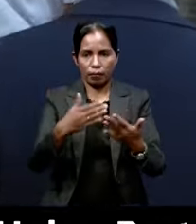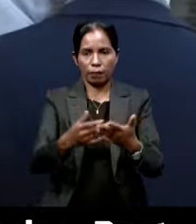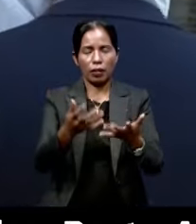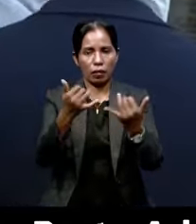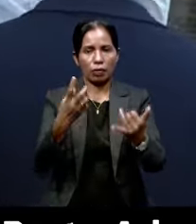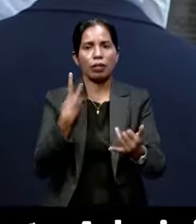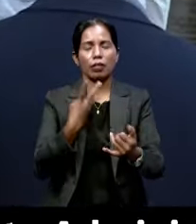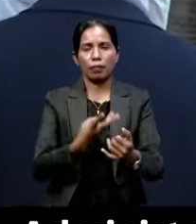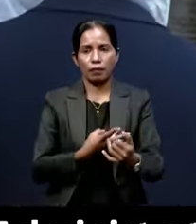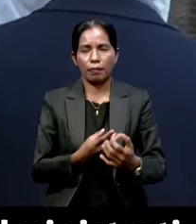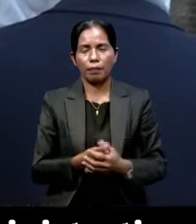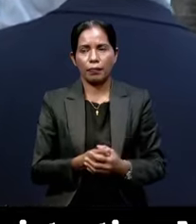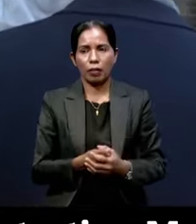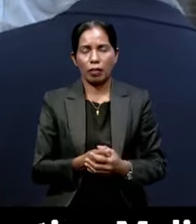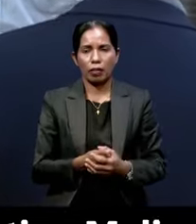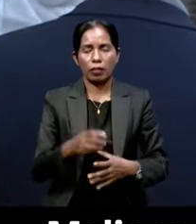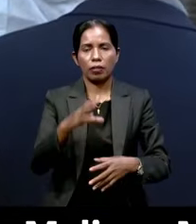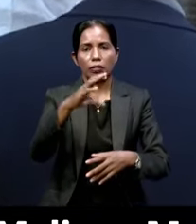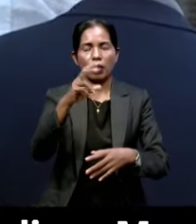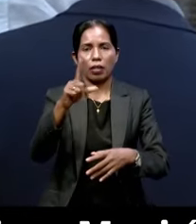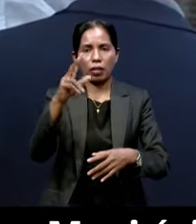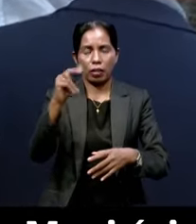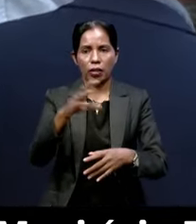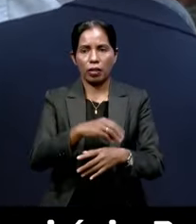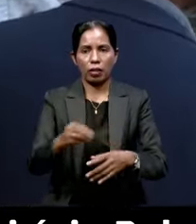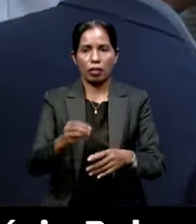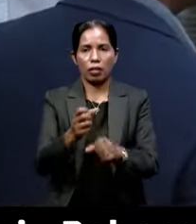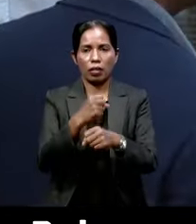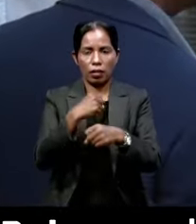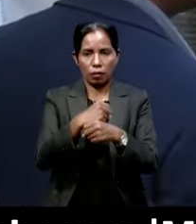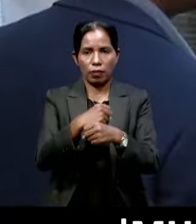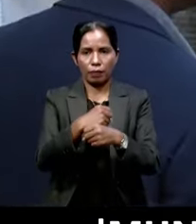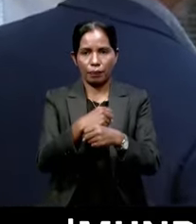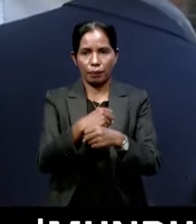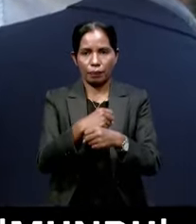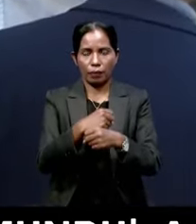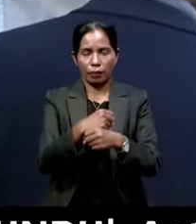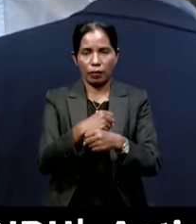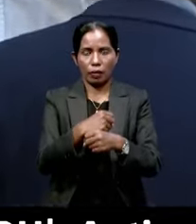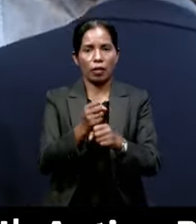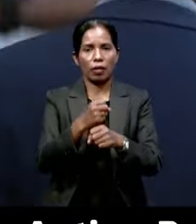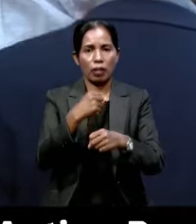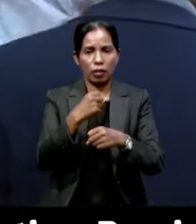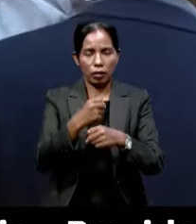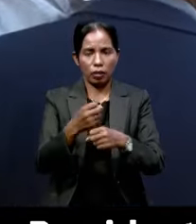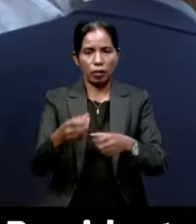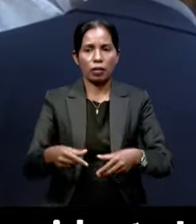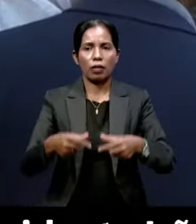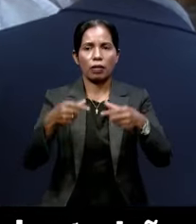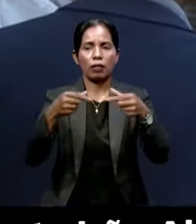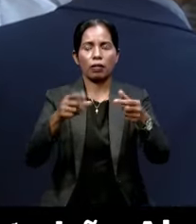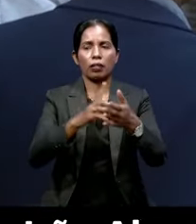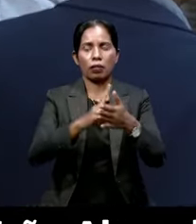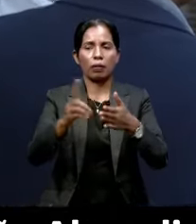ne selia ne kome sa halo ia fain halo ia atau runi nia di semana